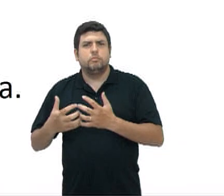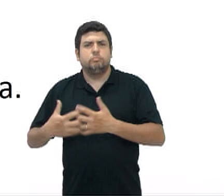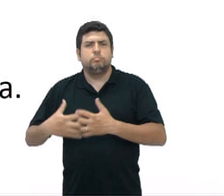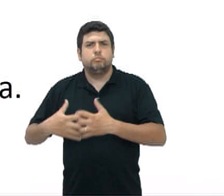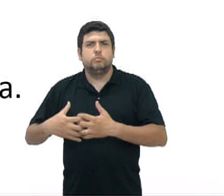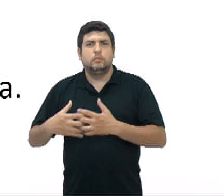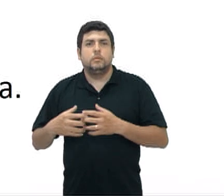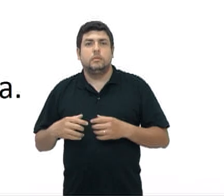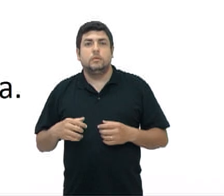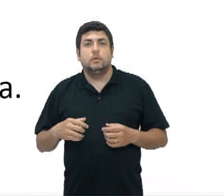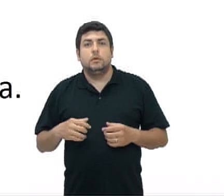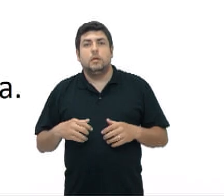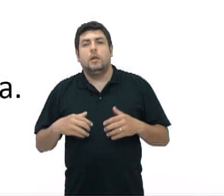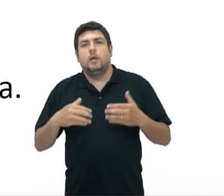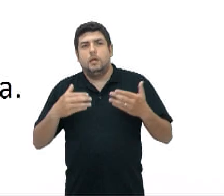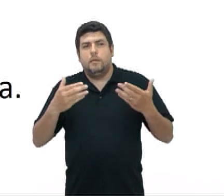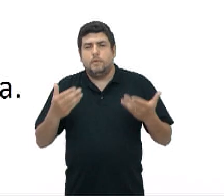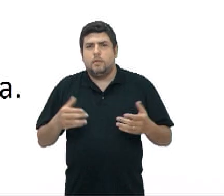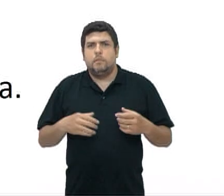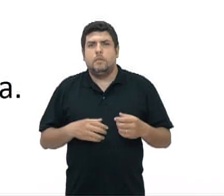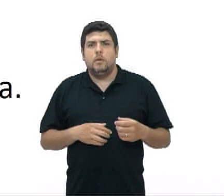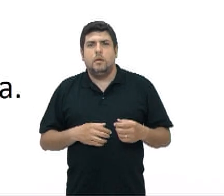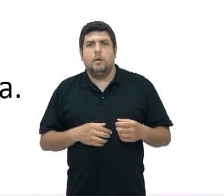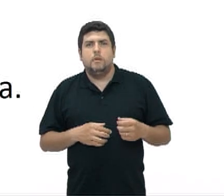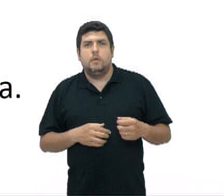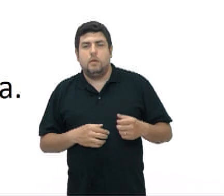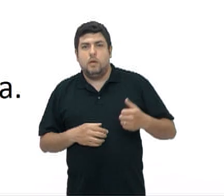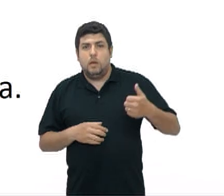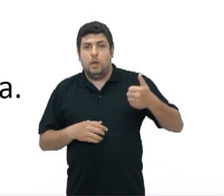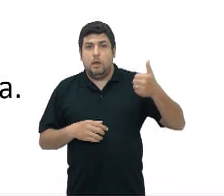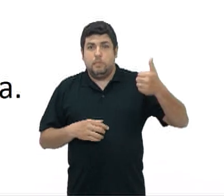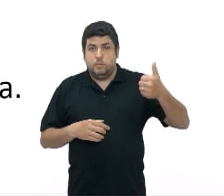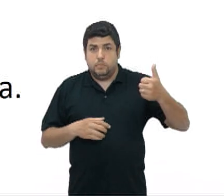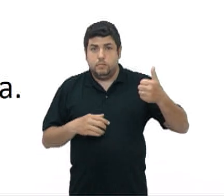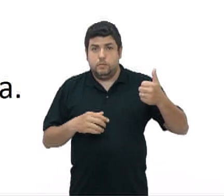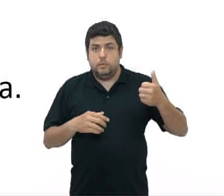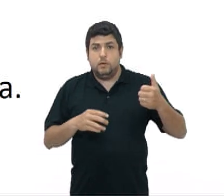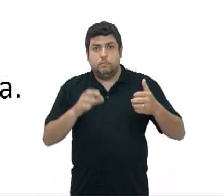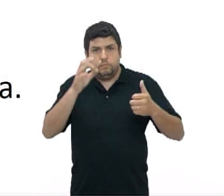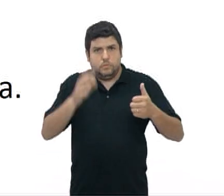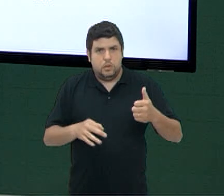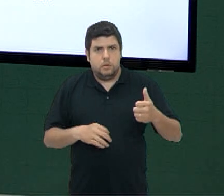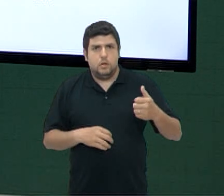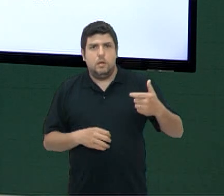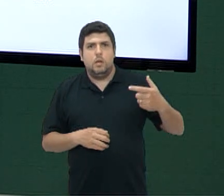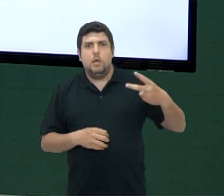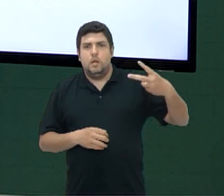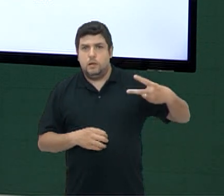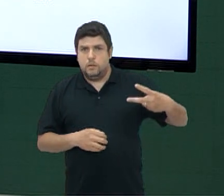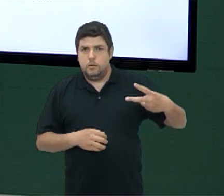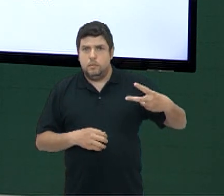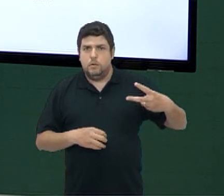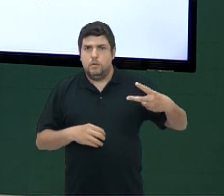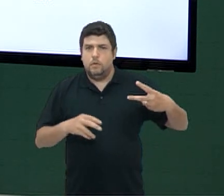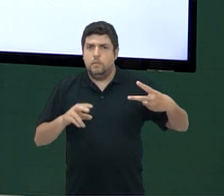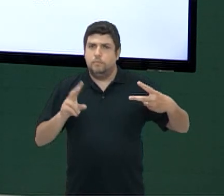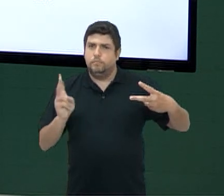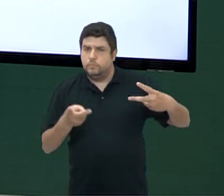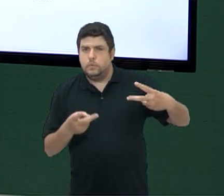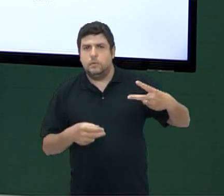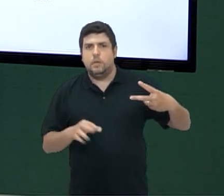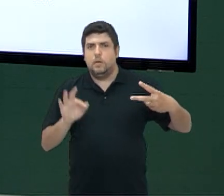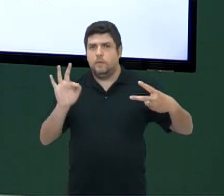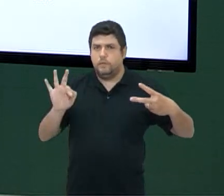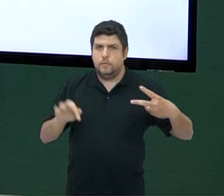ali as opções, sendo a primeira verdadeira, a segunda sendo falsa e a terceira sendo verdadeira novamente, ok?